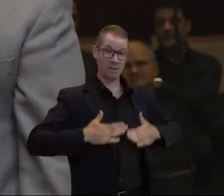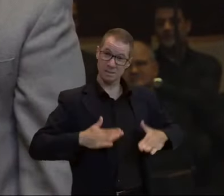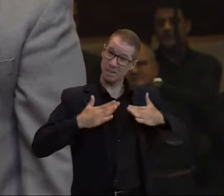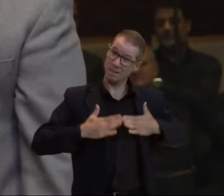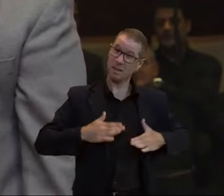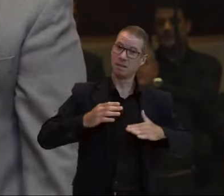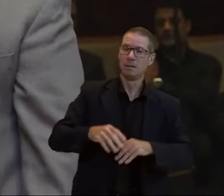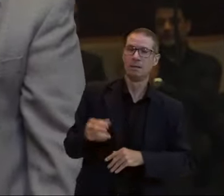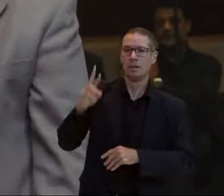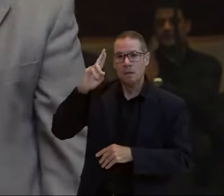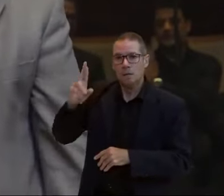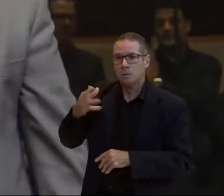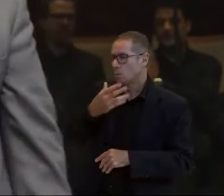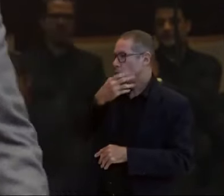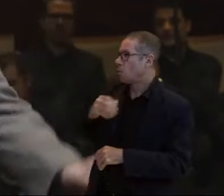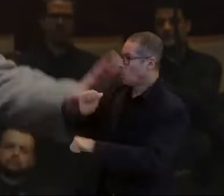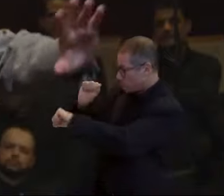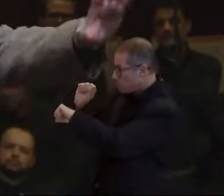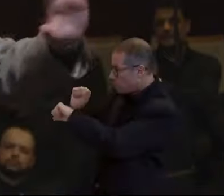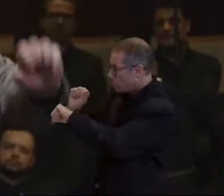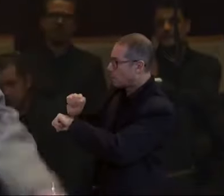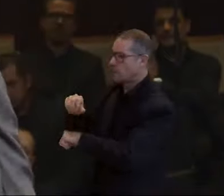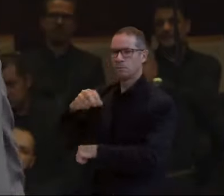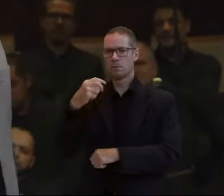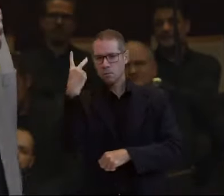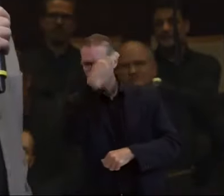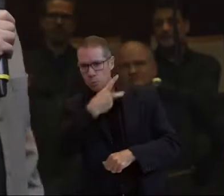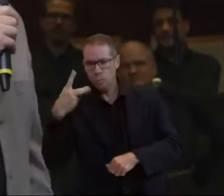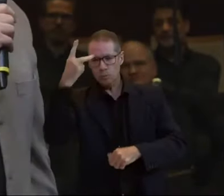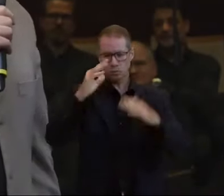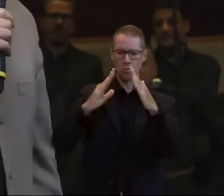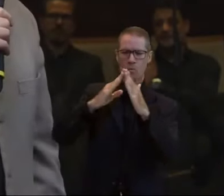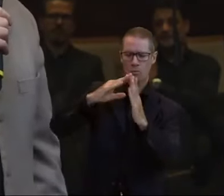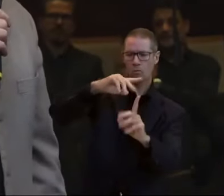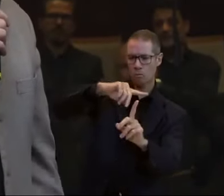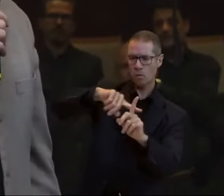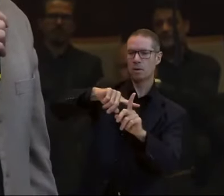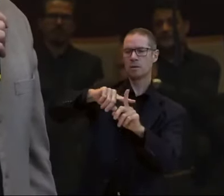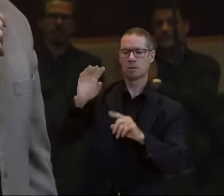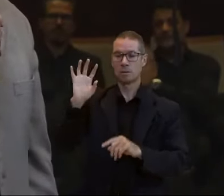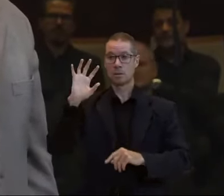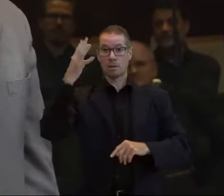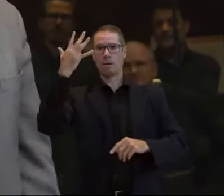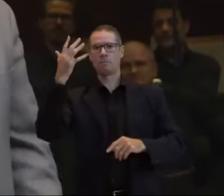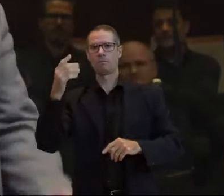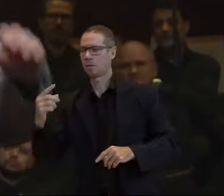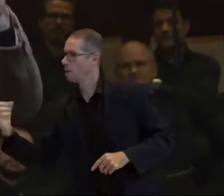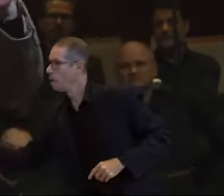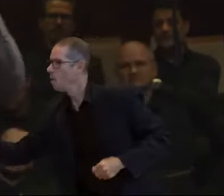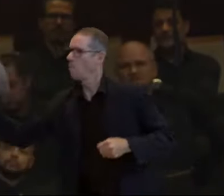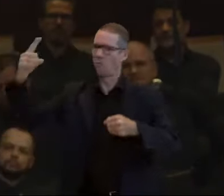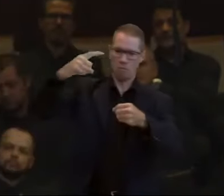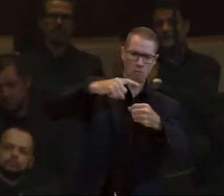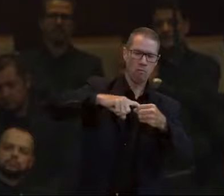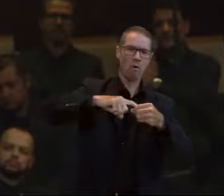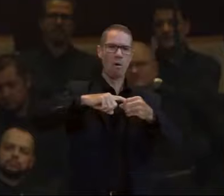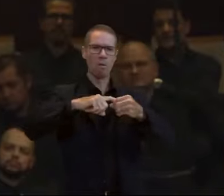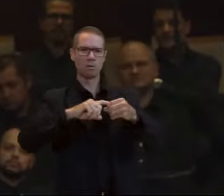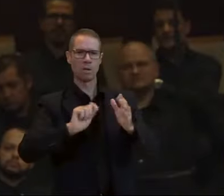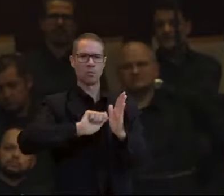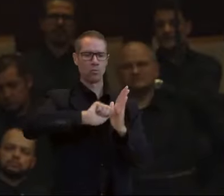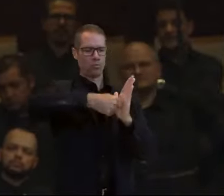E aquele senhor falou: espere um pouco. Nós ficamos lá umas 2 horas naquela igreja. E de repente ele volta com um molho de